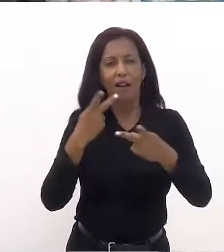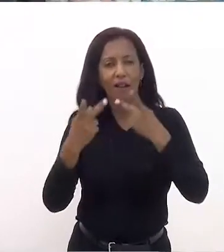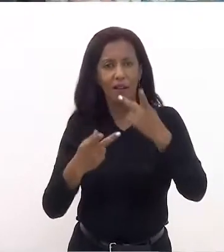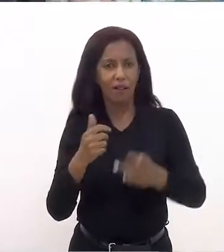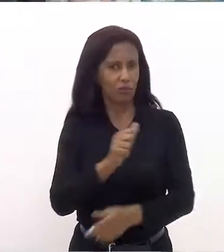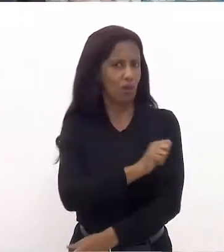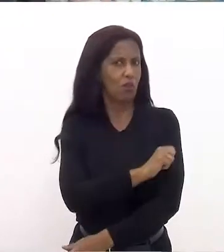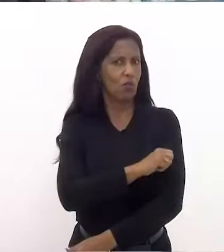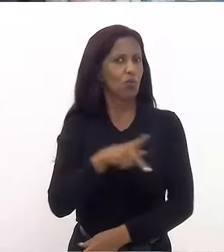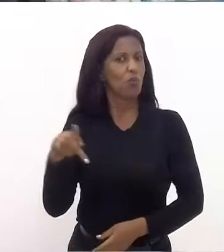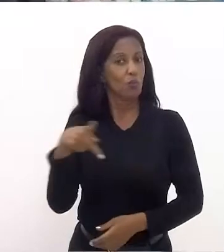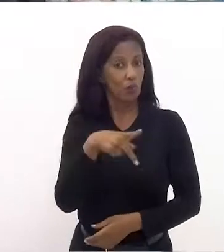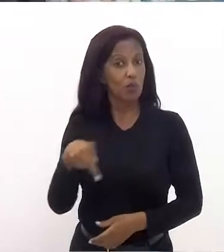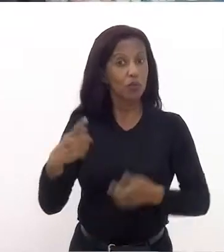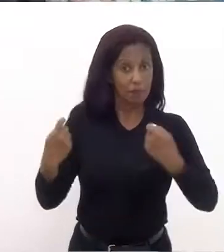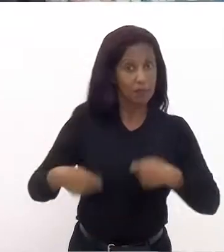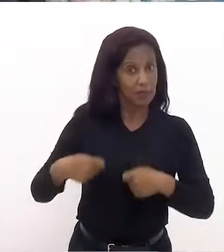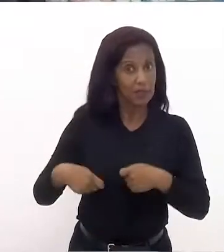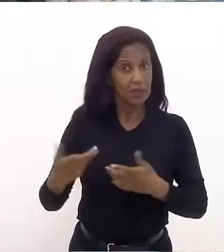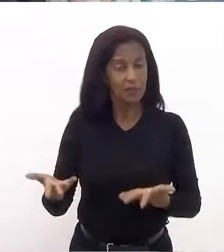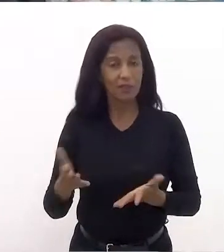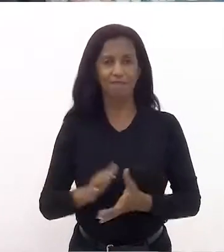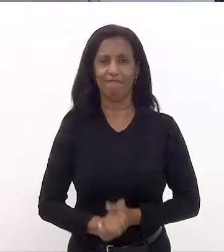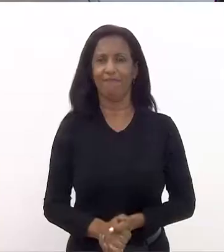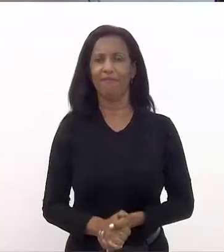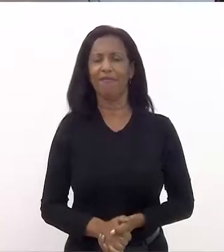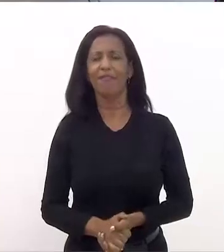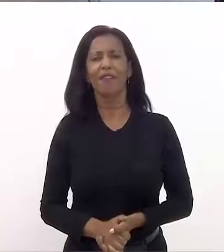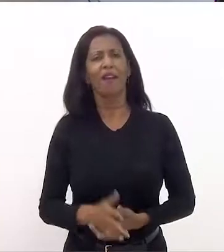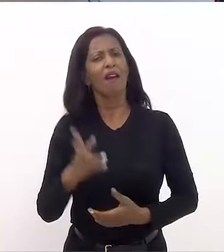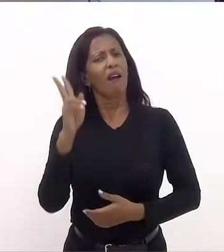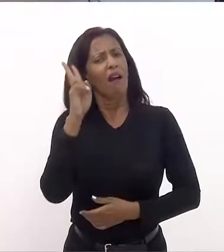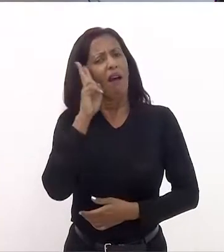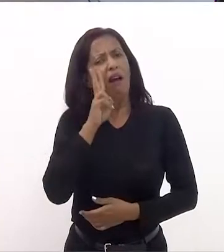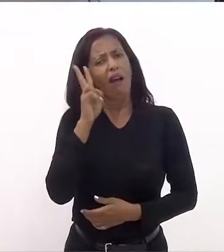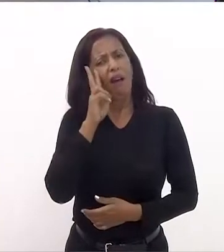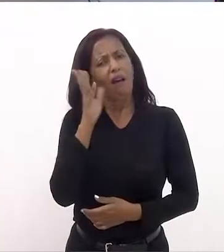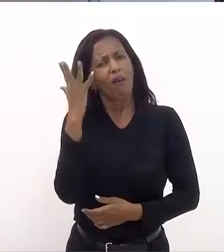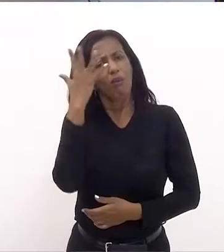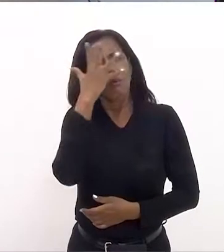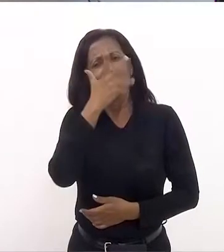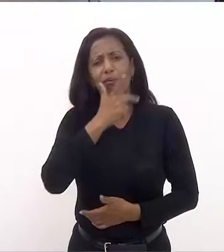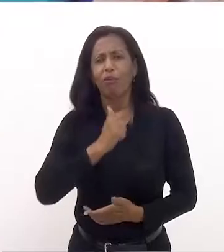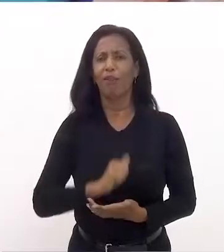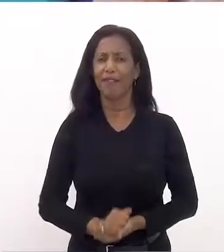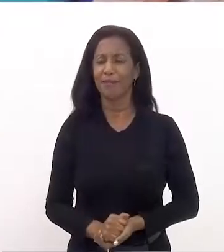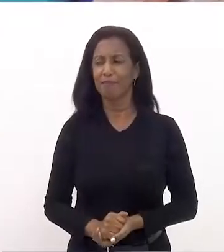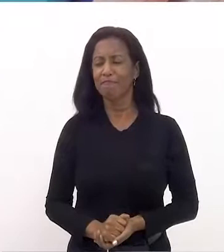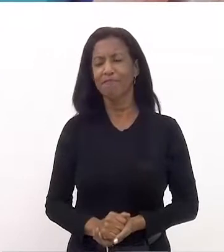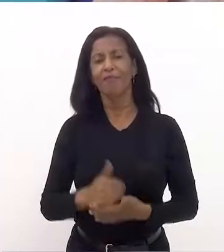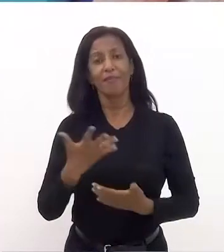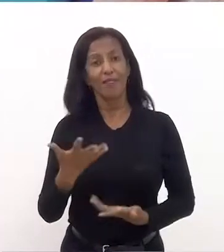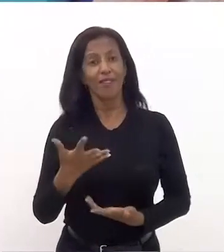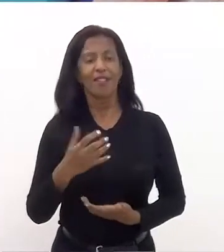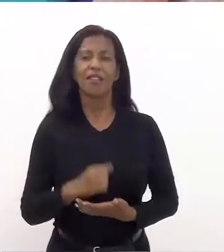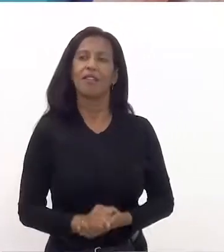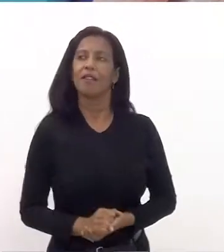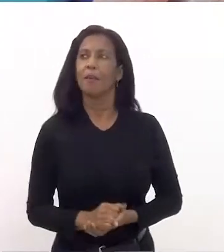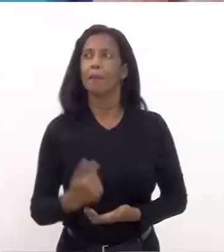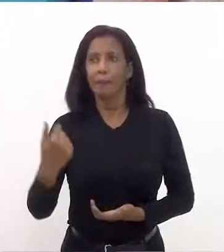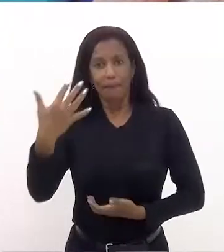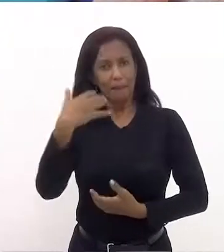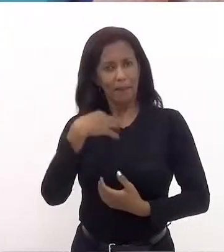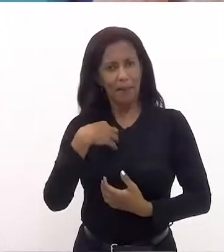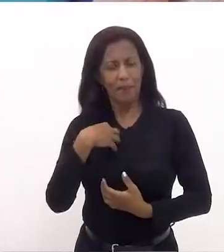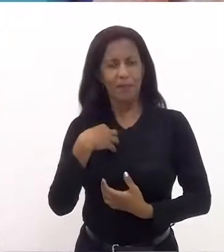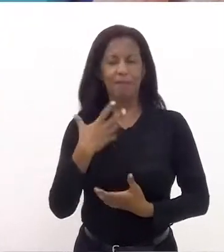aluno. Os professores devem fazer isso. Ah, que história bonita. Essa coisa engraçado veio para